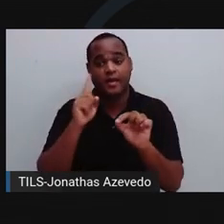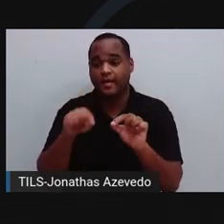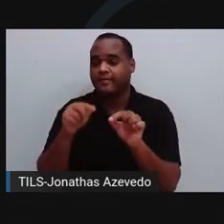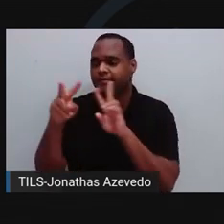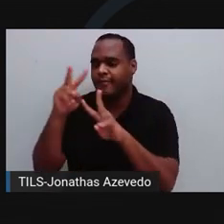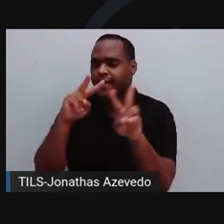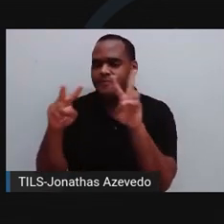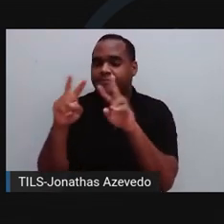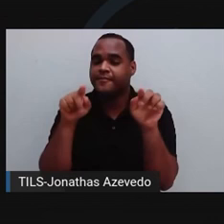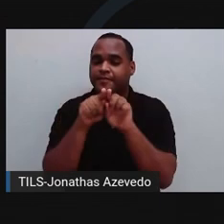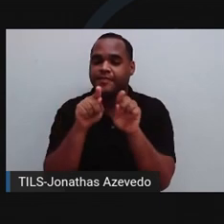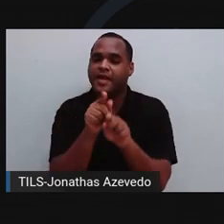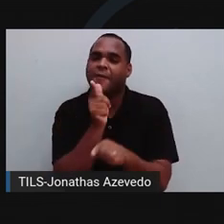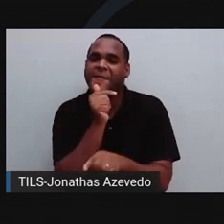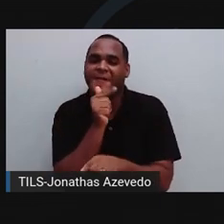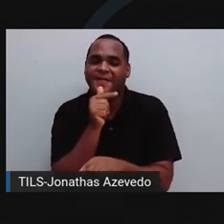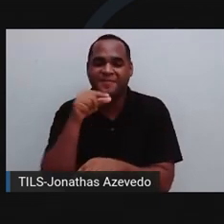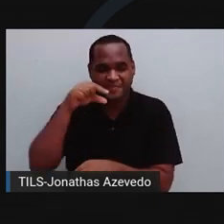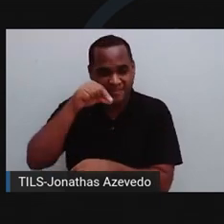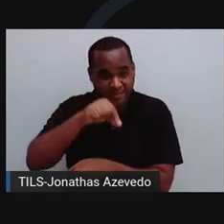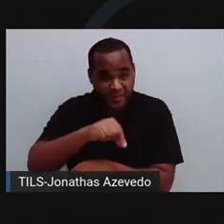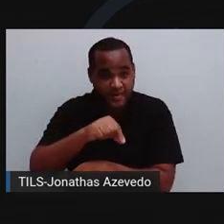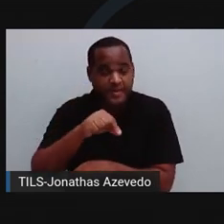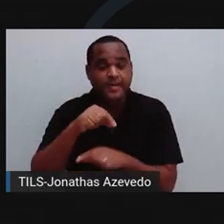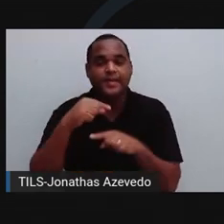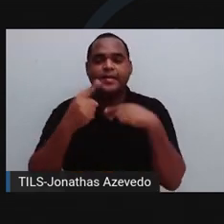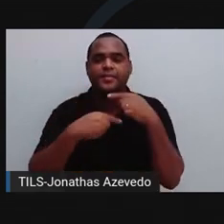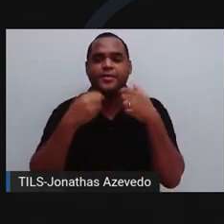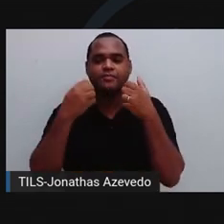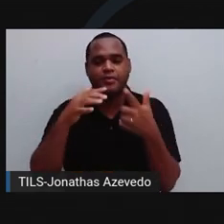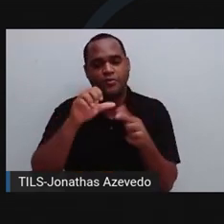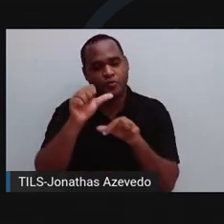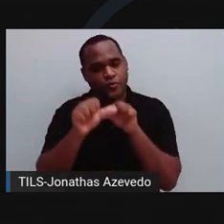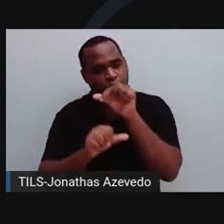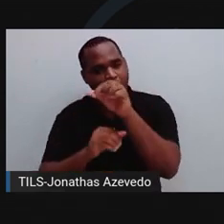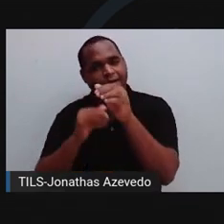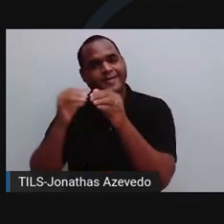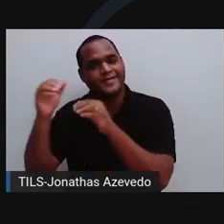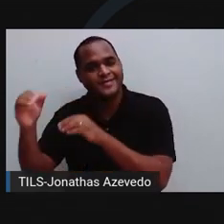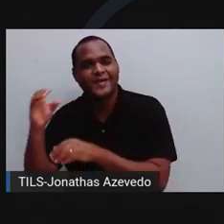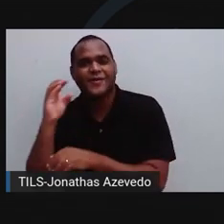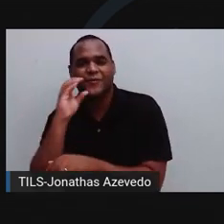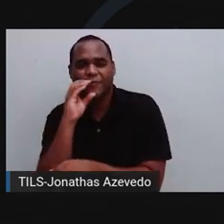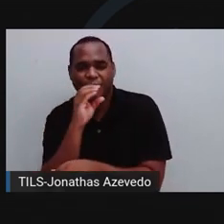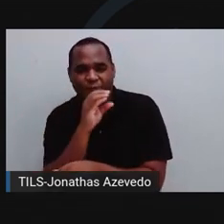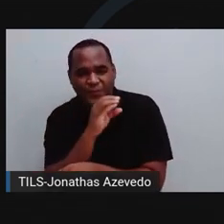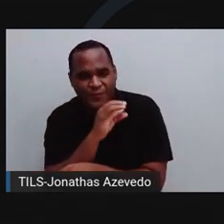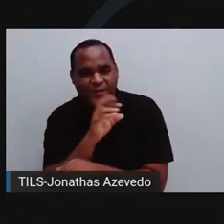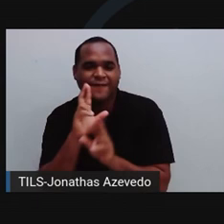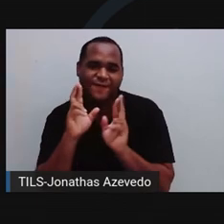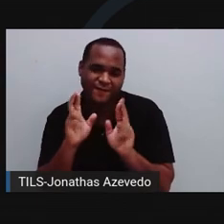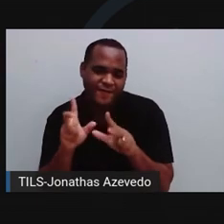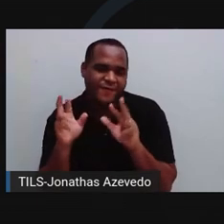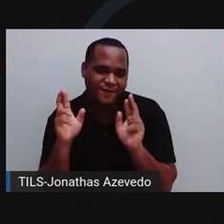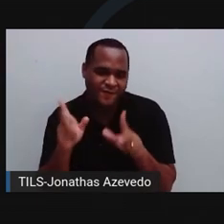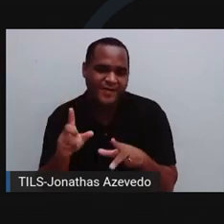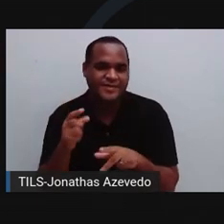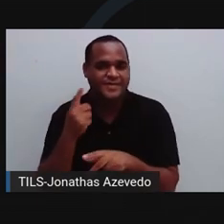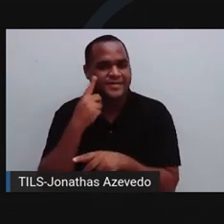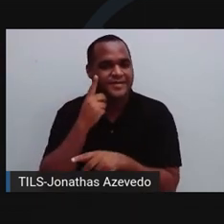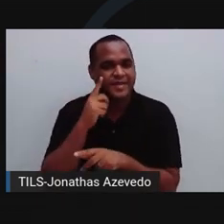depois a gota de água. Logo depois, vão submergir o capilar do lado que está lacrado nos diferentes recipientes com água